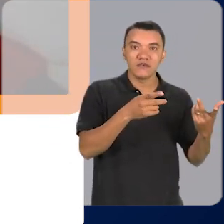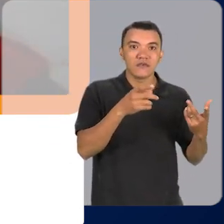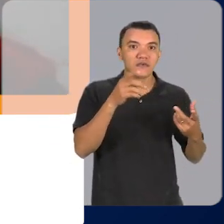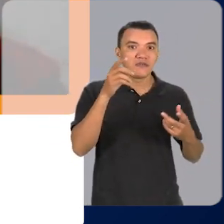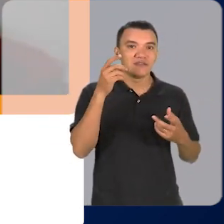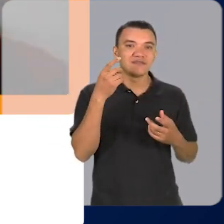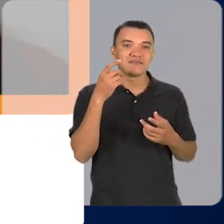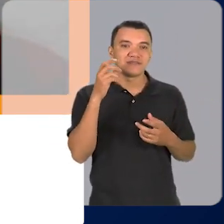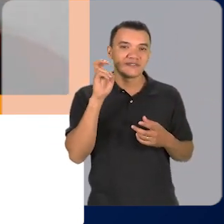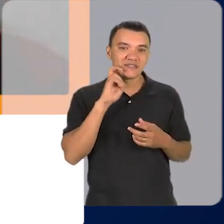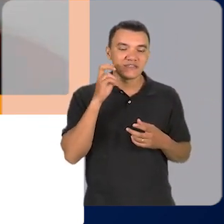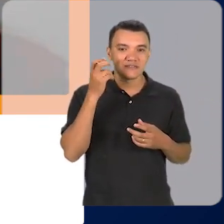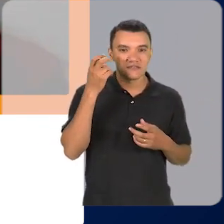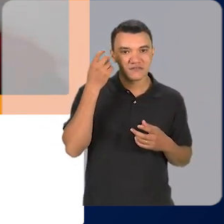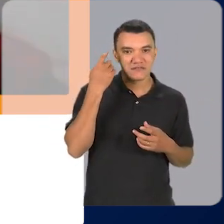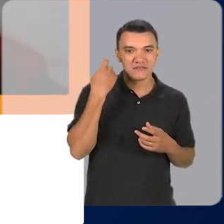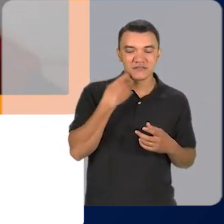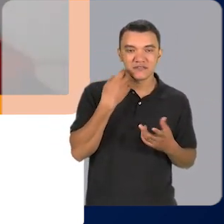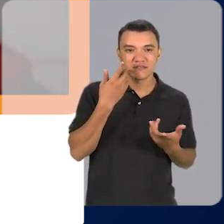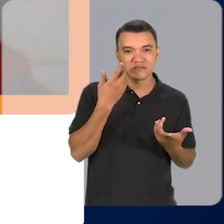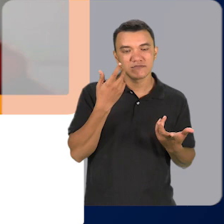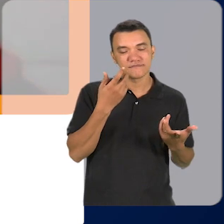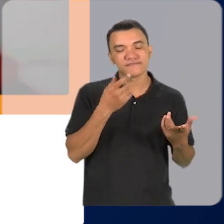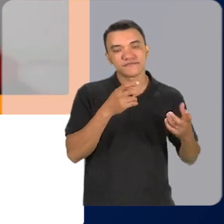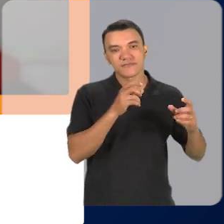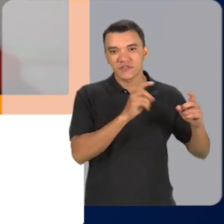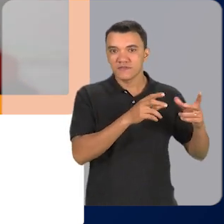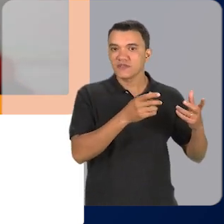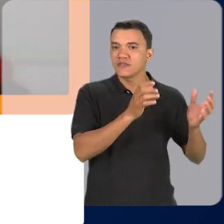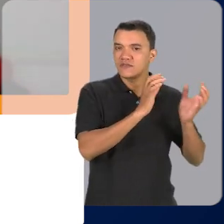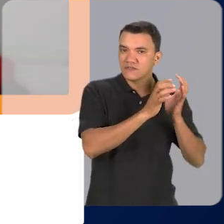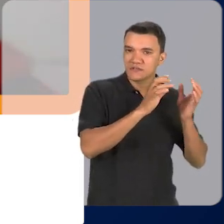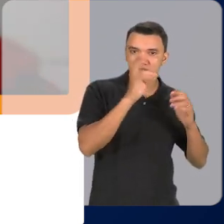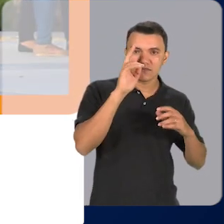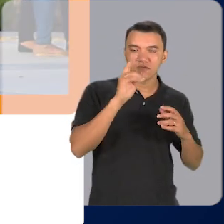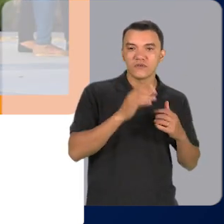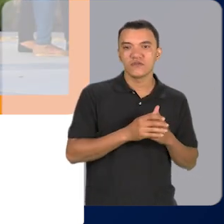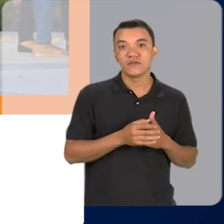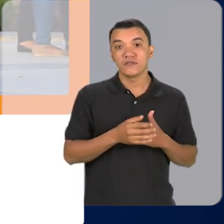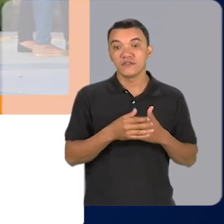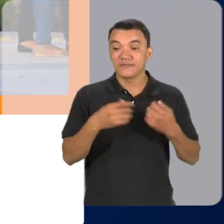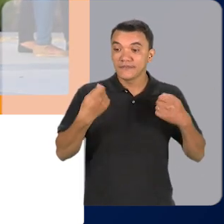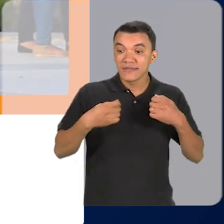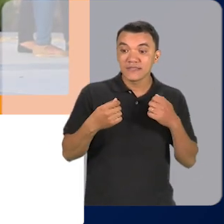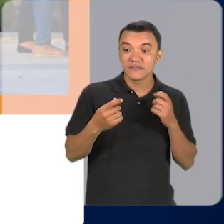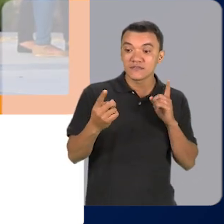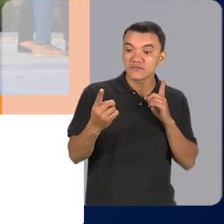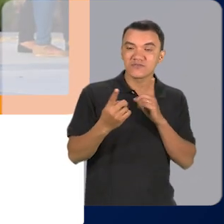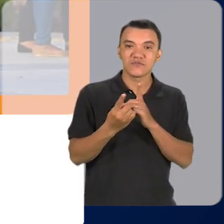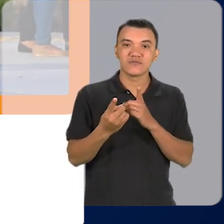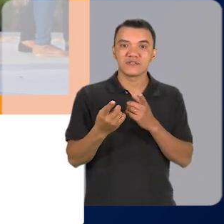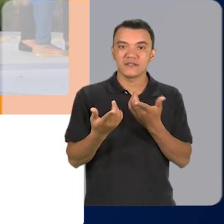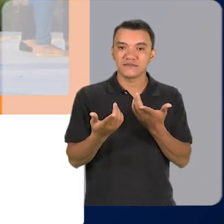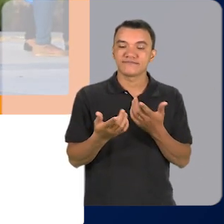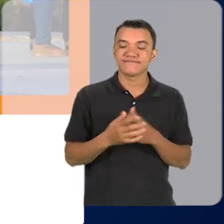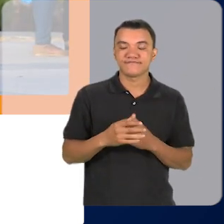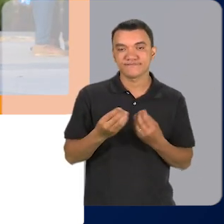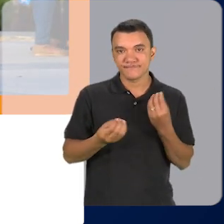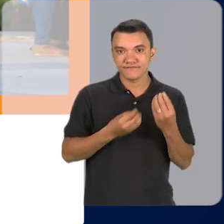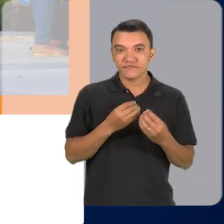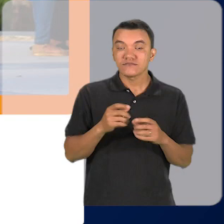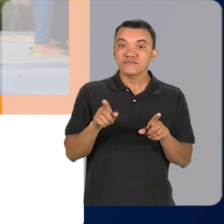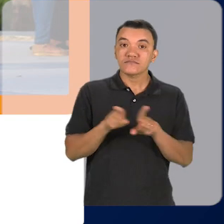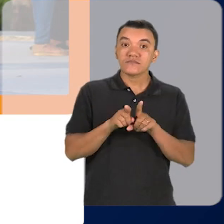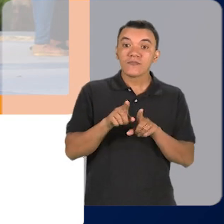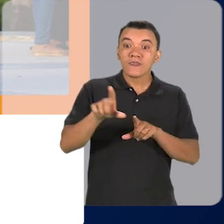centro histórico. Então, tinha que casar a agenda. Escolher também os pregoeiros mais marcantes